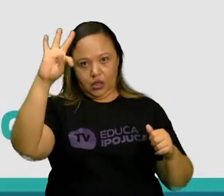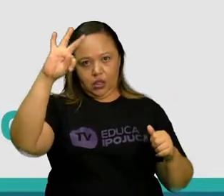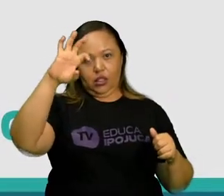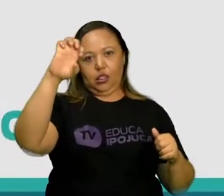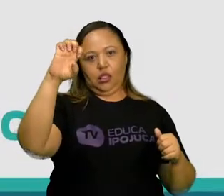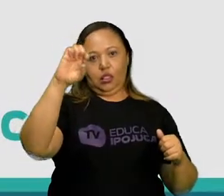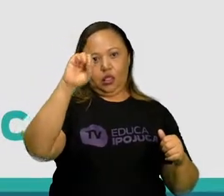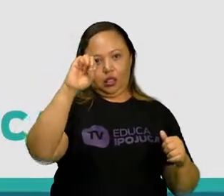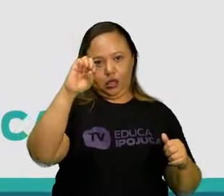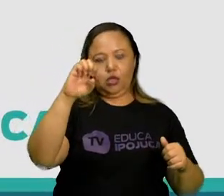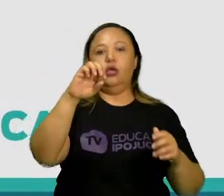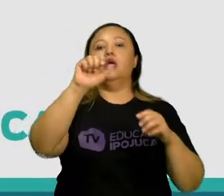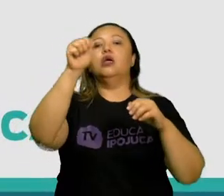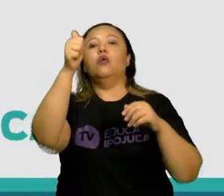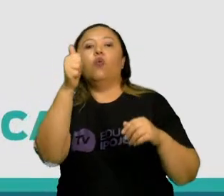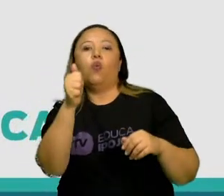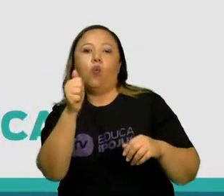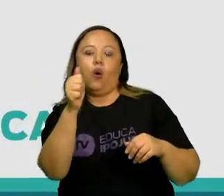Eu separei para vocês